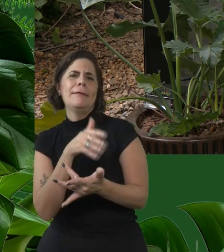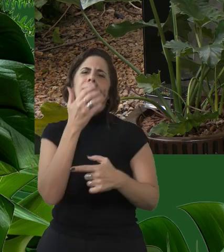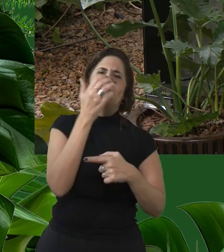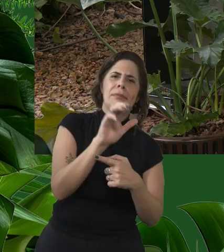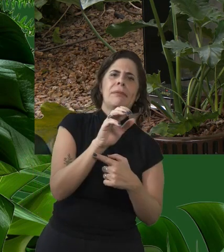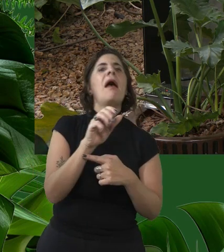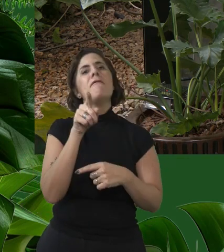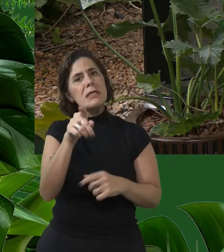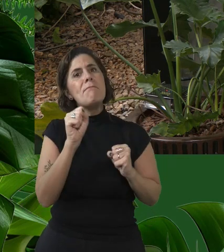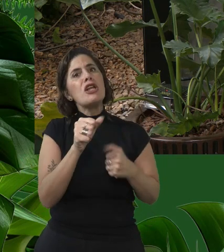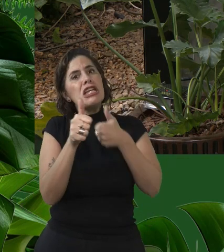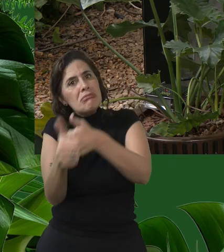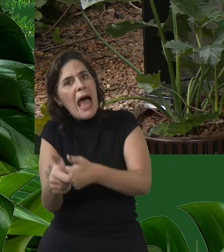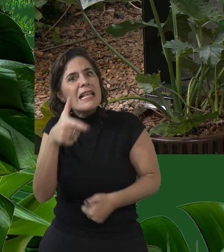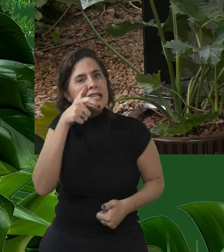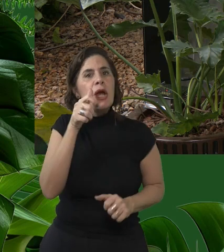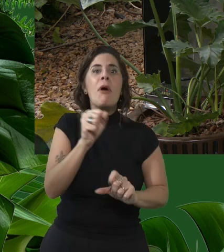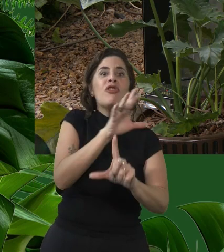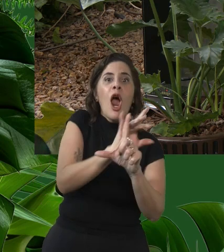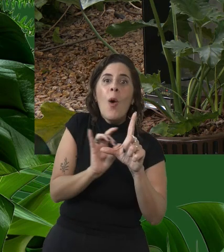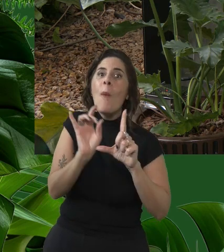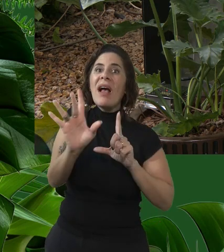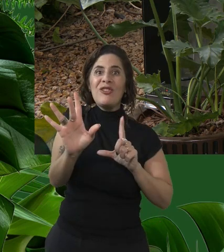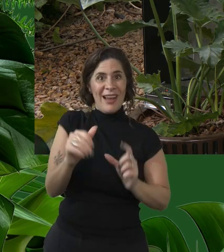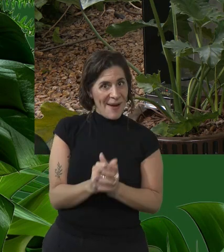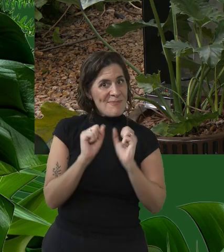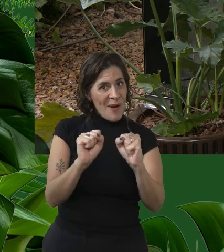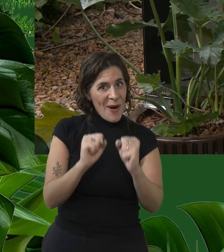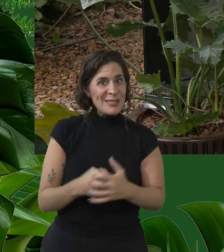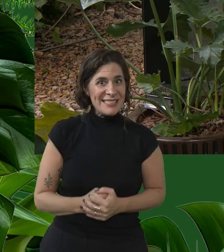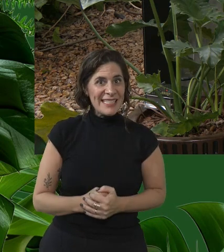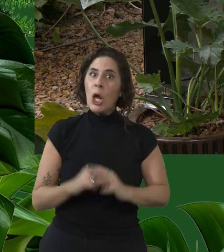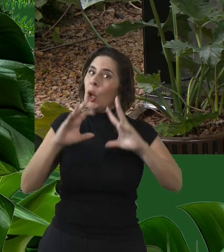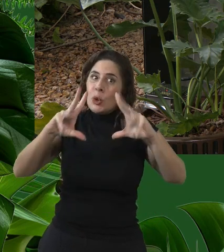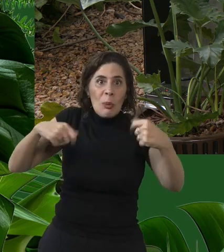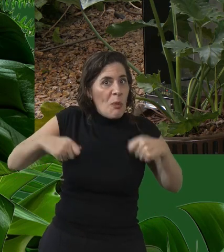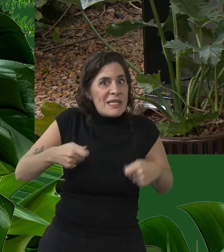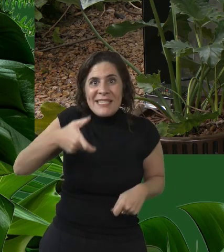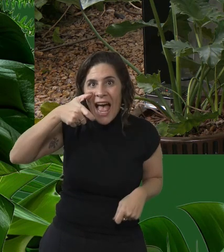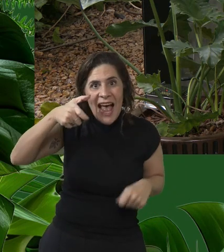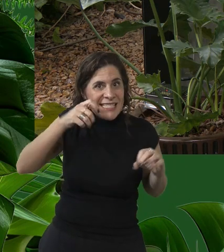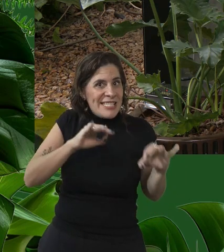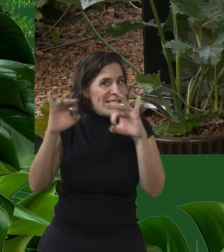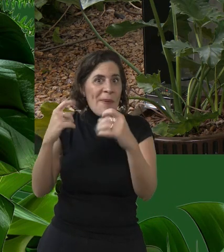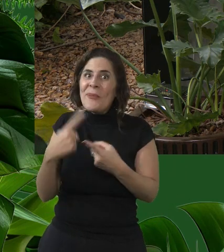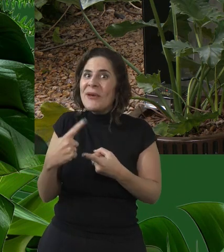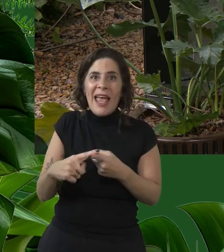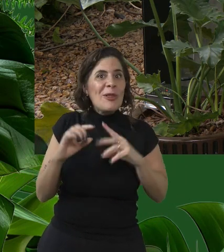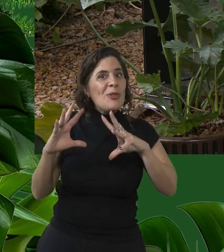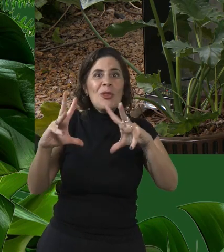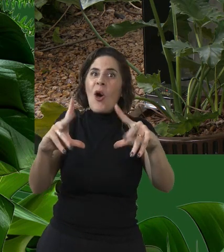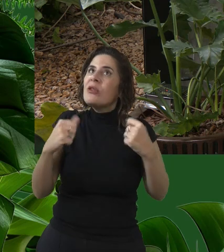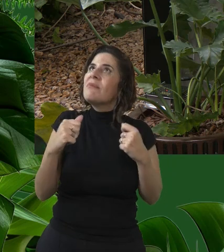alguém que você quer compartilhar. Vamos combinar aqui entre nós, eu já falei, todo mundo tem que assistir essa live, porque todos estamos